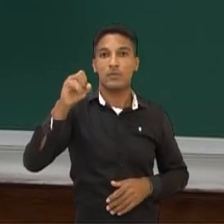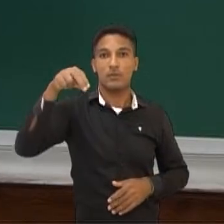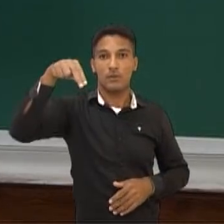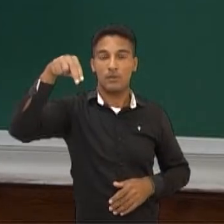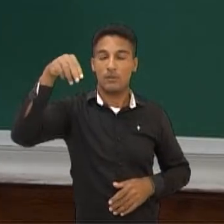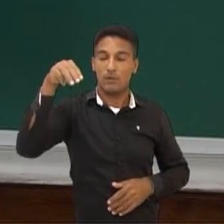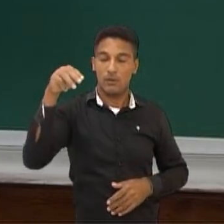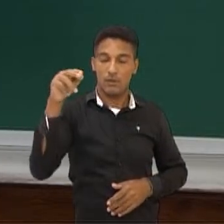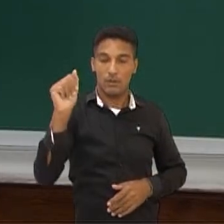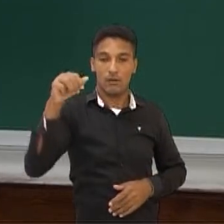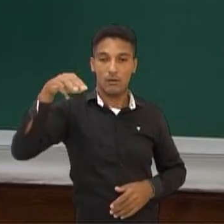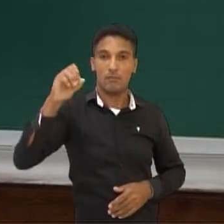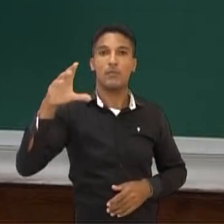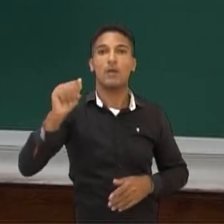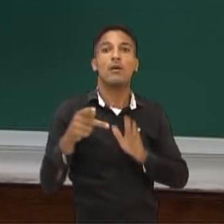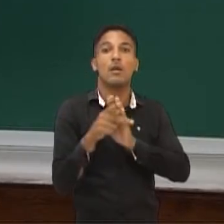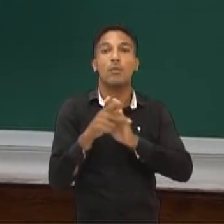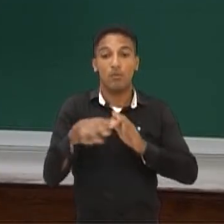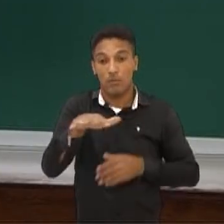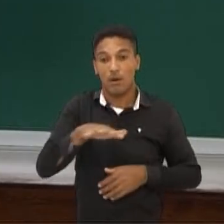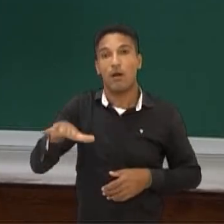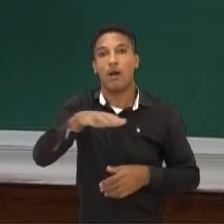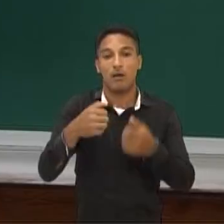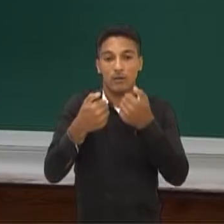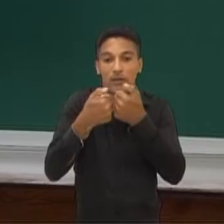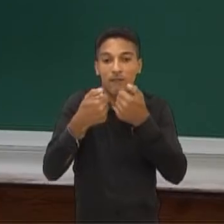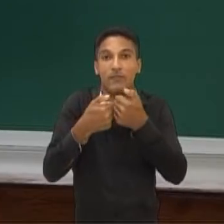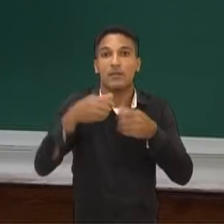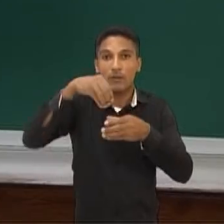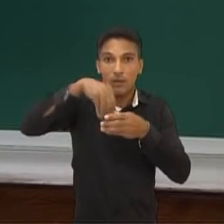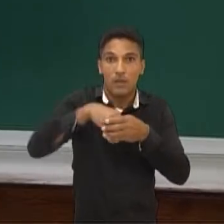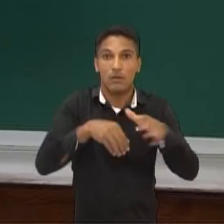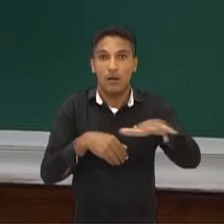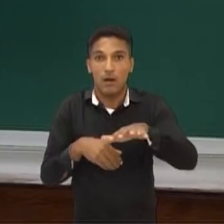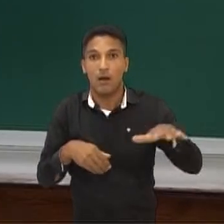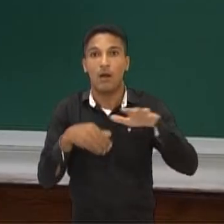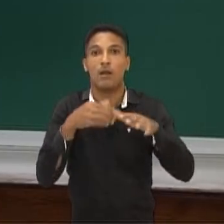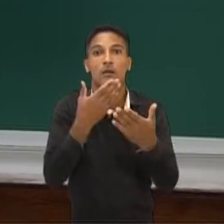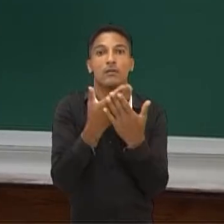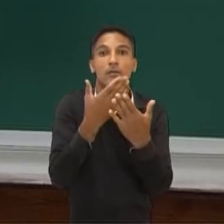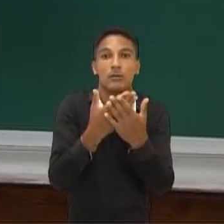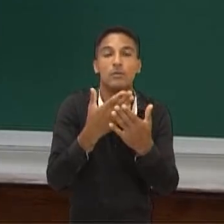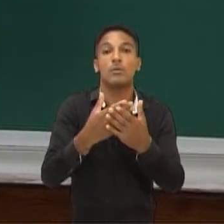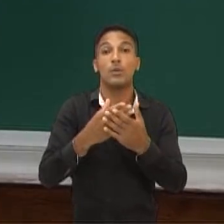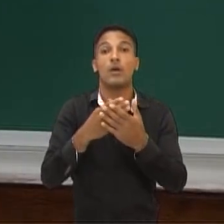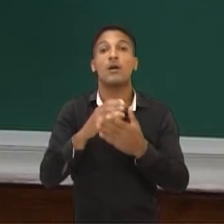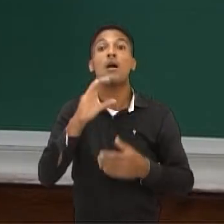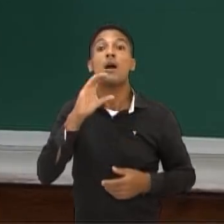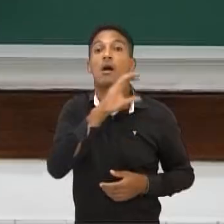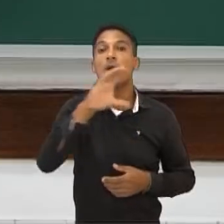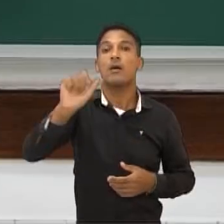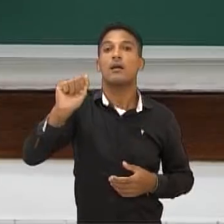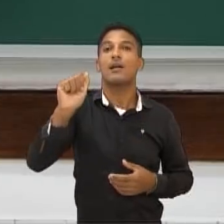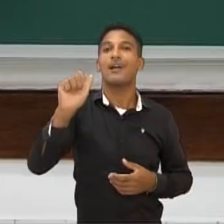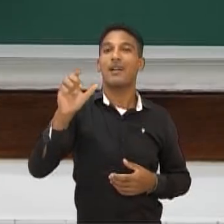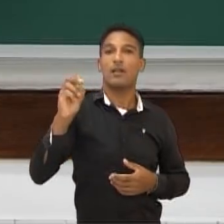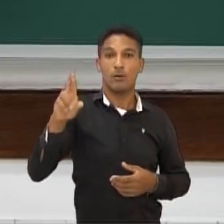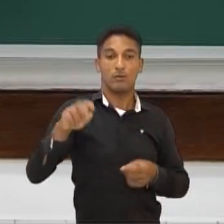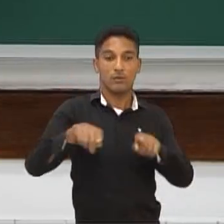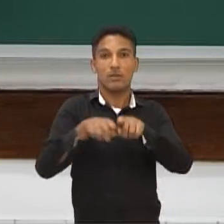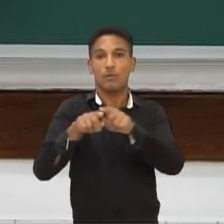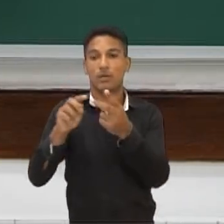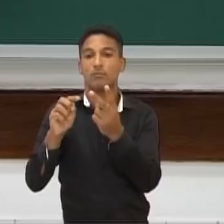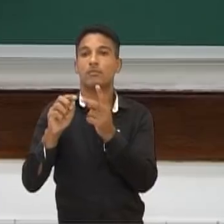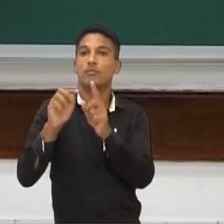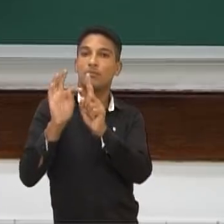a área da física que estuda o calor e estuda a temperatura. Simples assim, o que é calor? Eu sei que no nosso dia a dia, nós